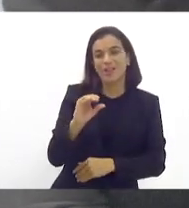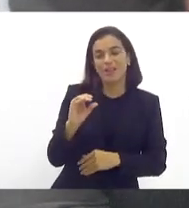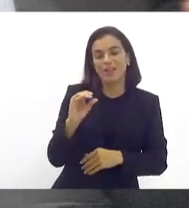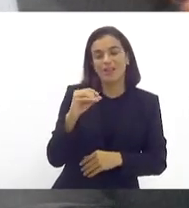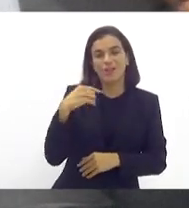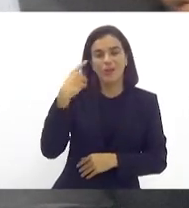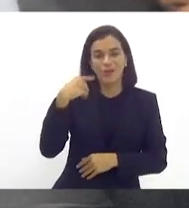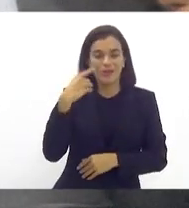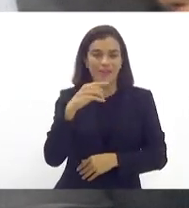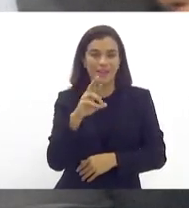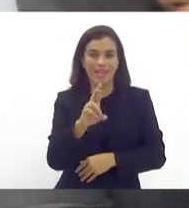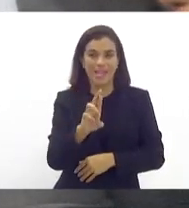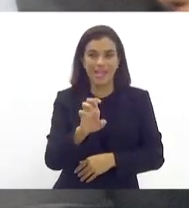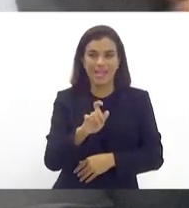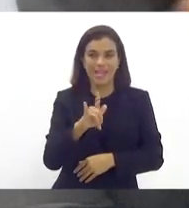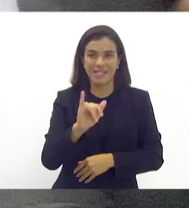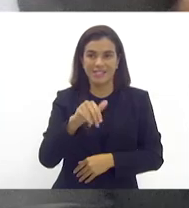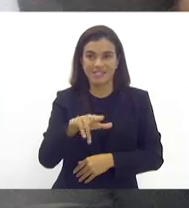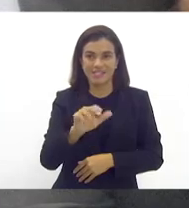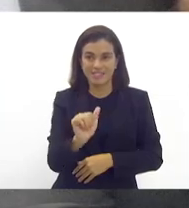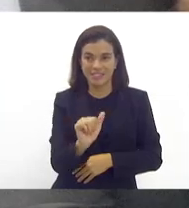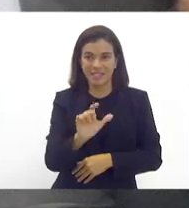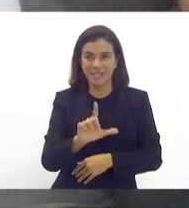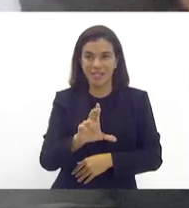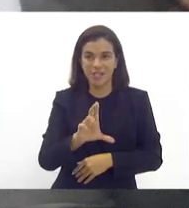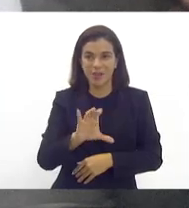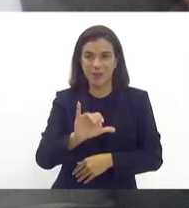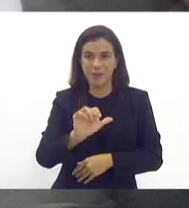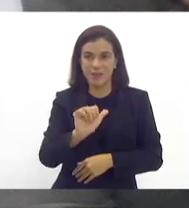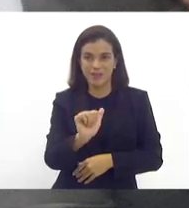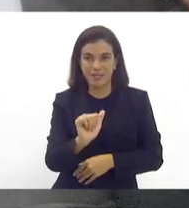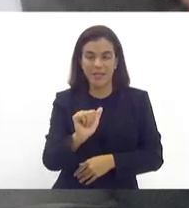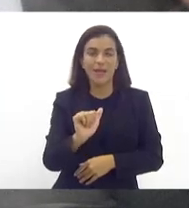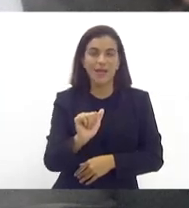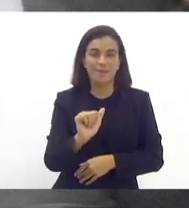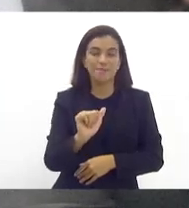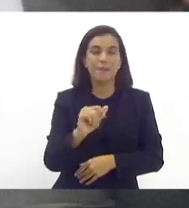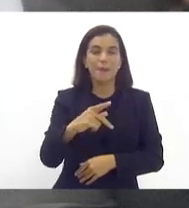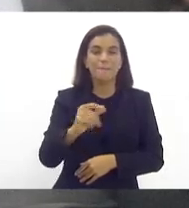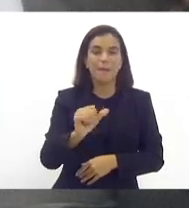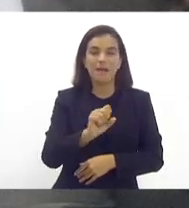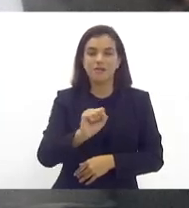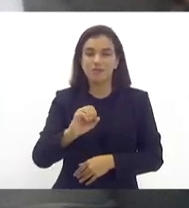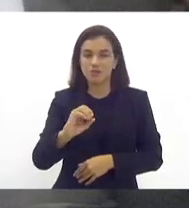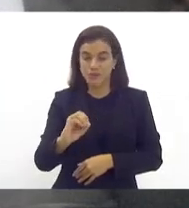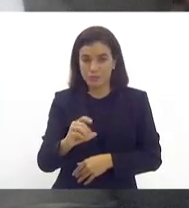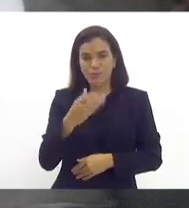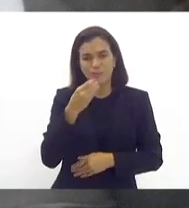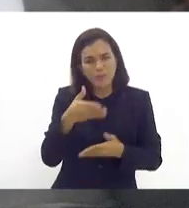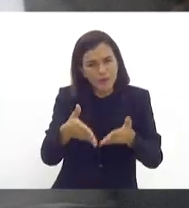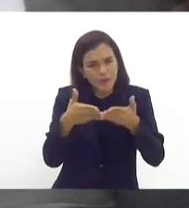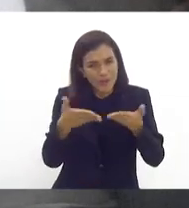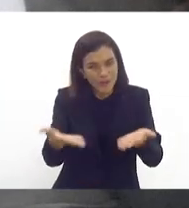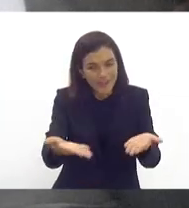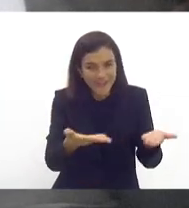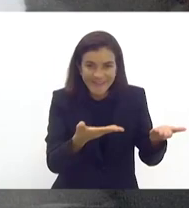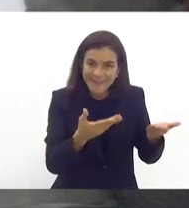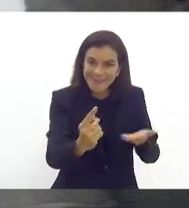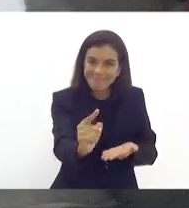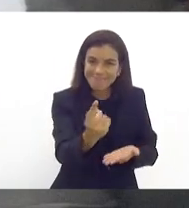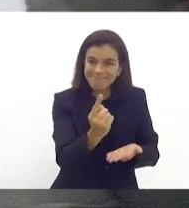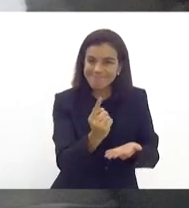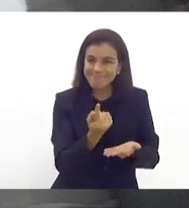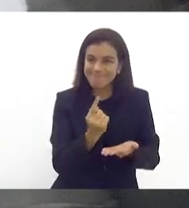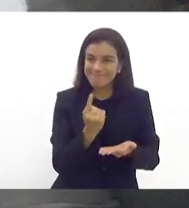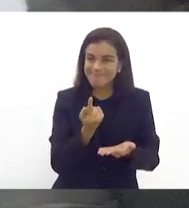por uma palavra eh que tem enfrentado ela também é presidente do comai então tem enfrentado por favor por favor venha